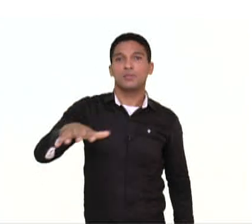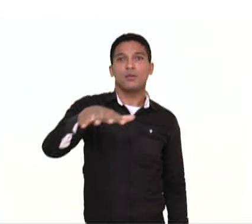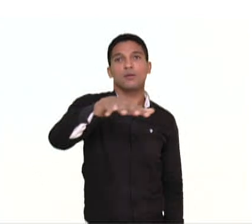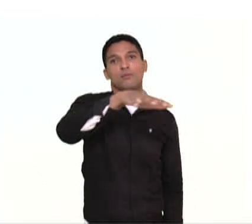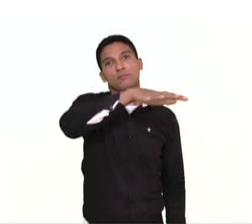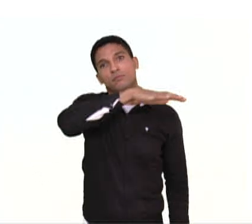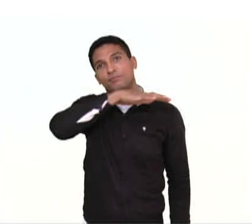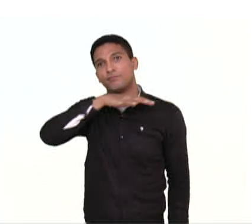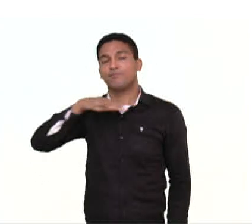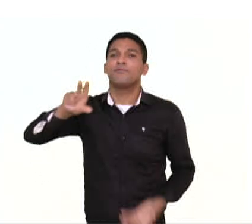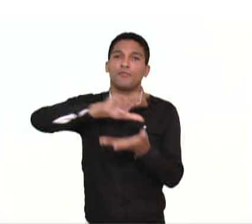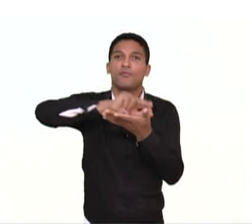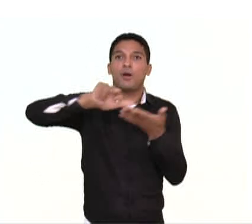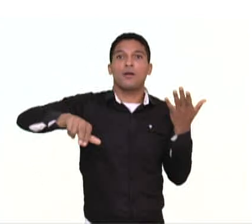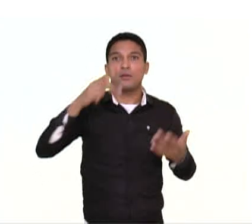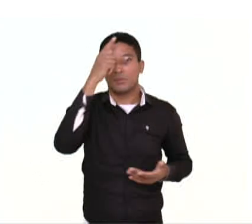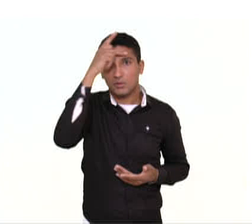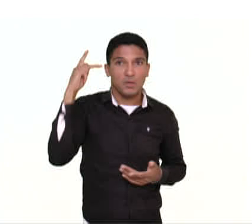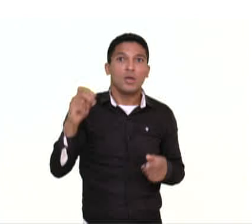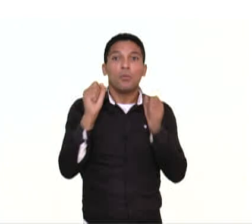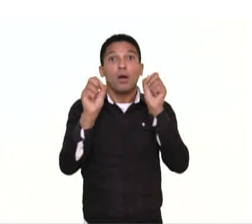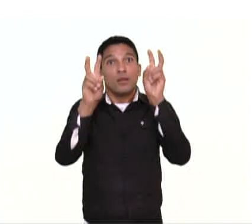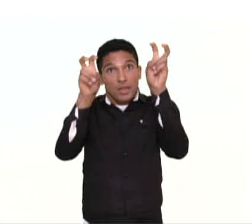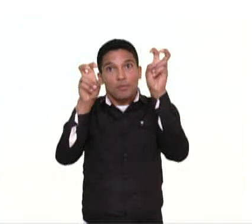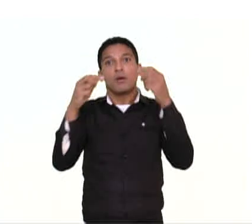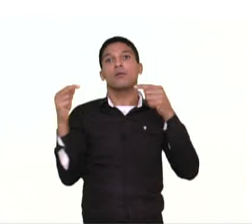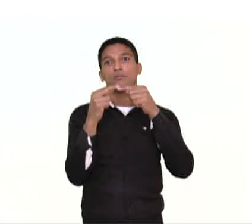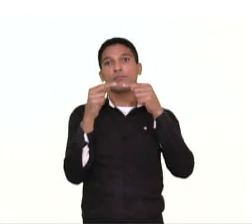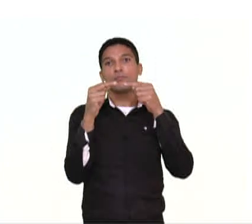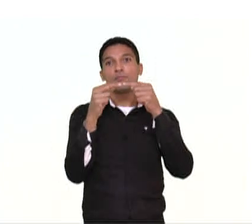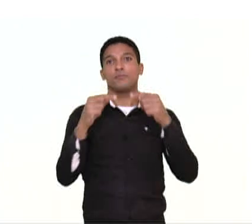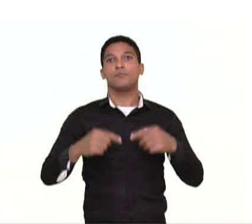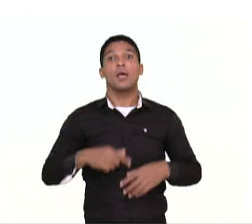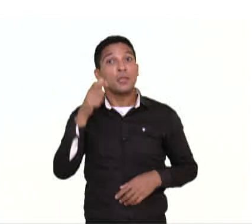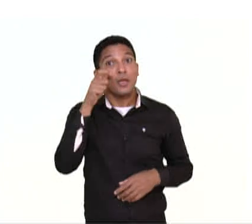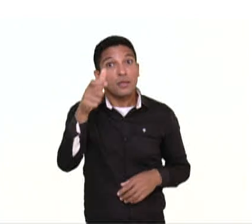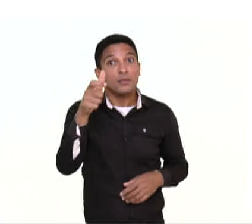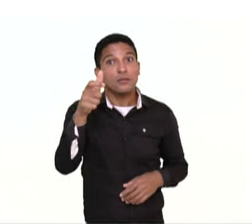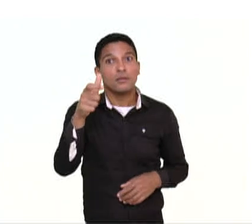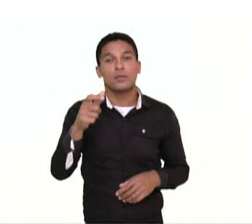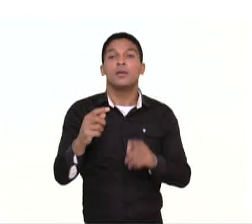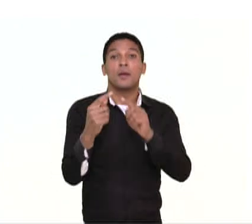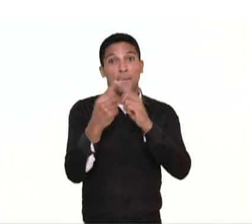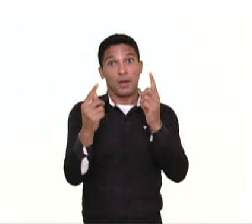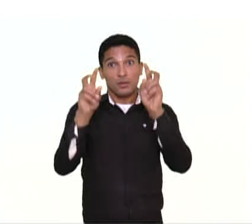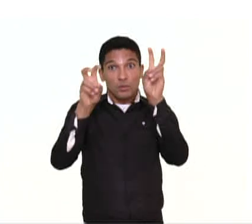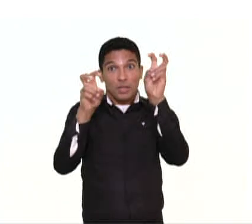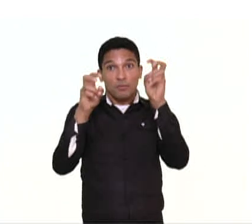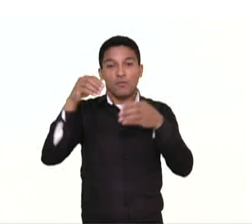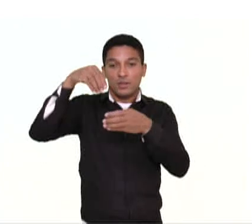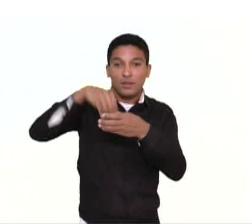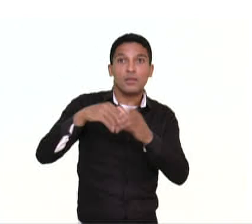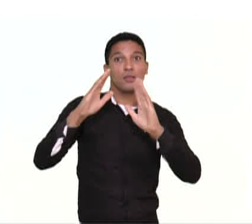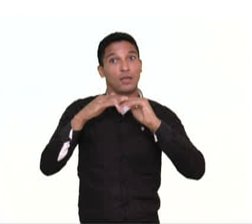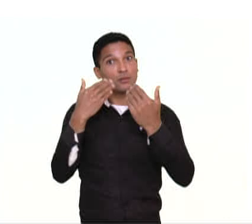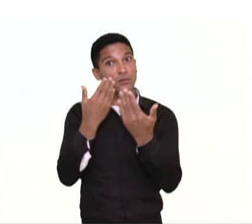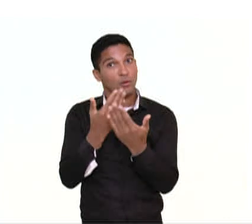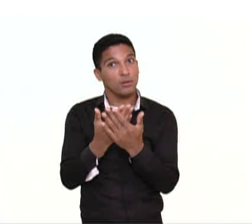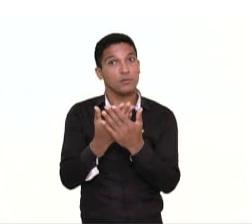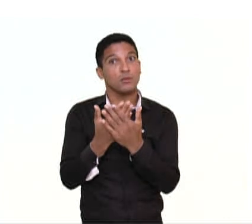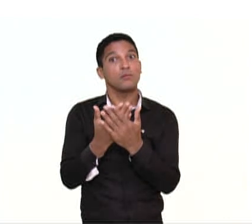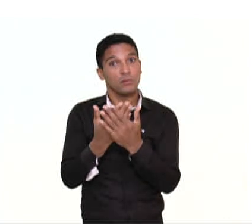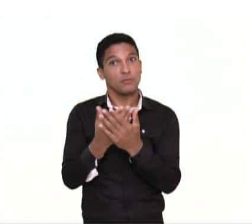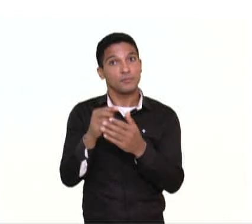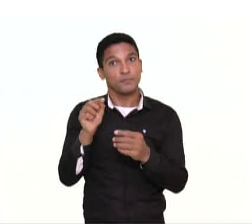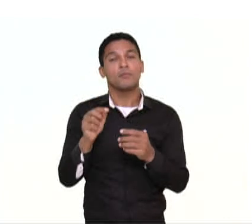jovens estudantes e professores, já que o tema ele foi abordado dentro da escola, beleza? Olha só, nós temos